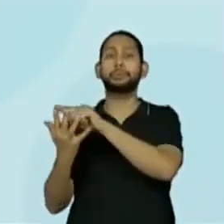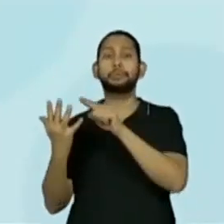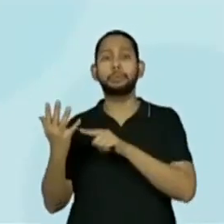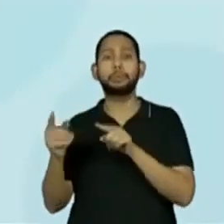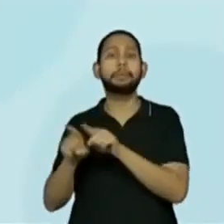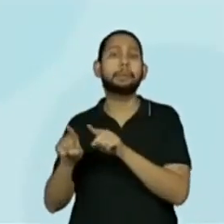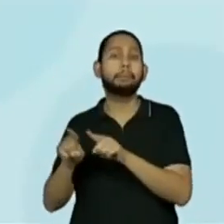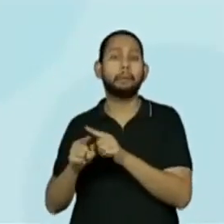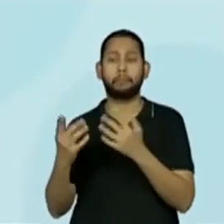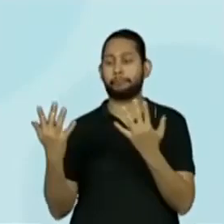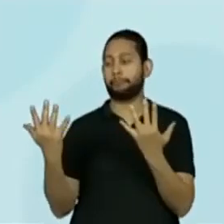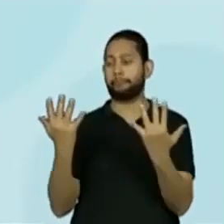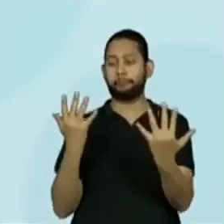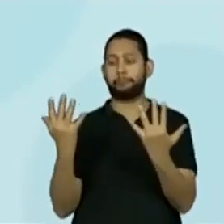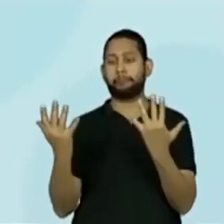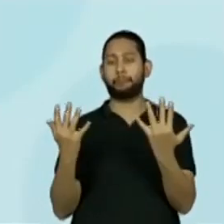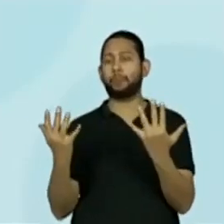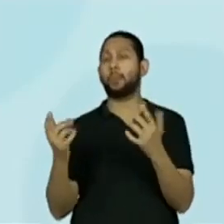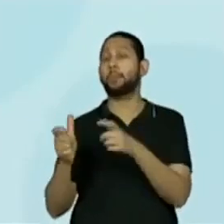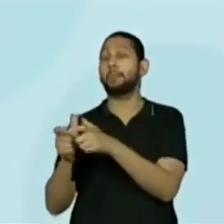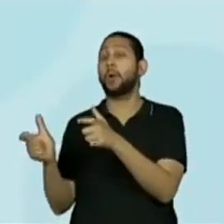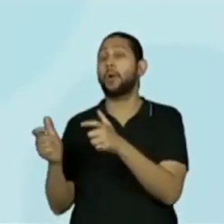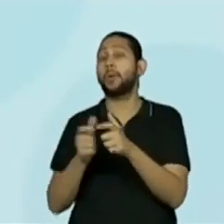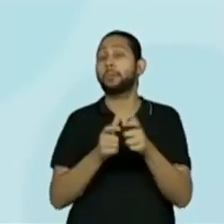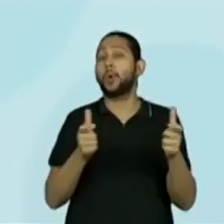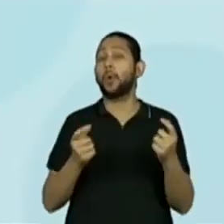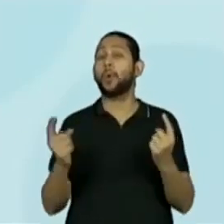a maior ordem. Aqui, ó,